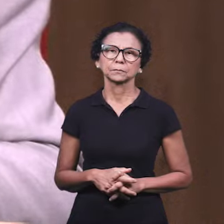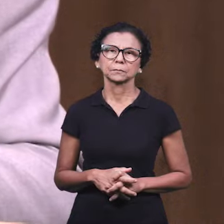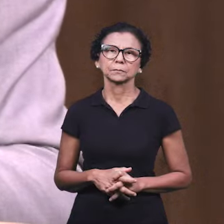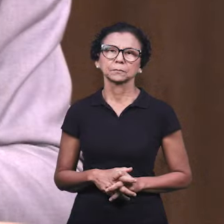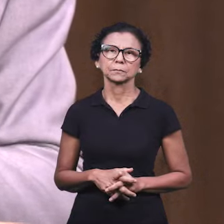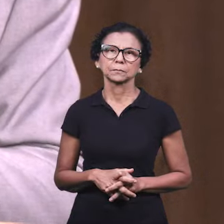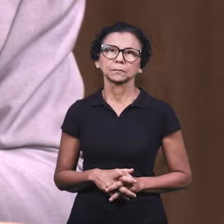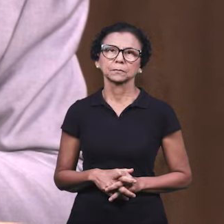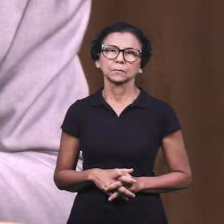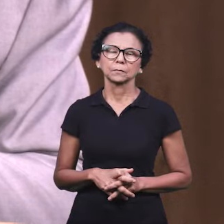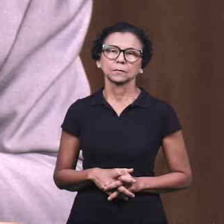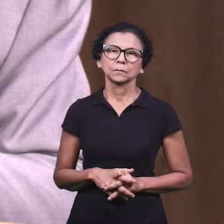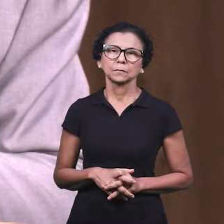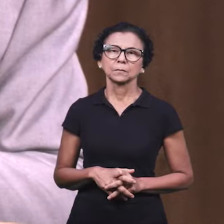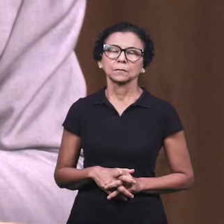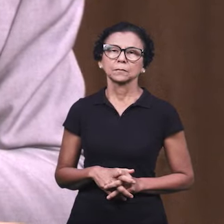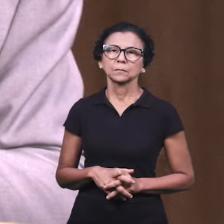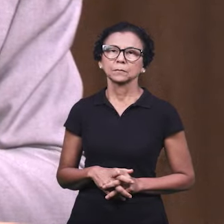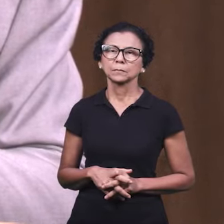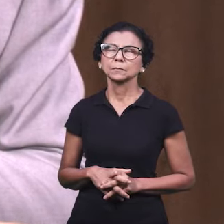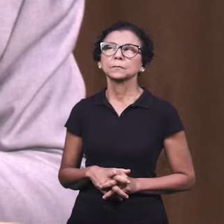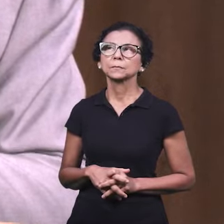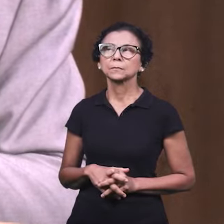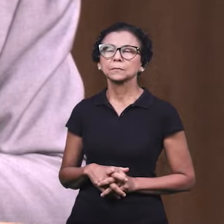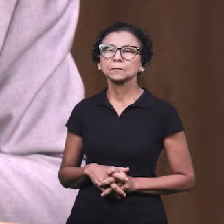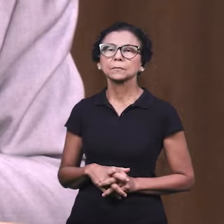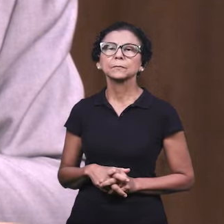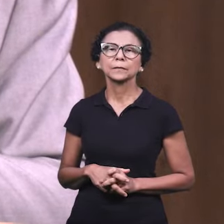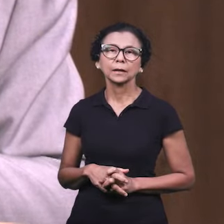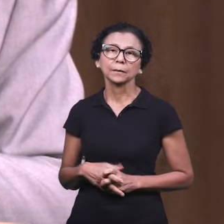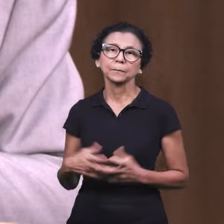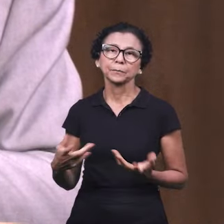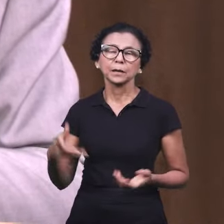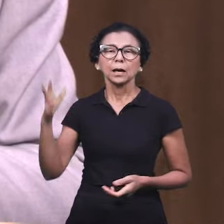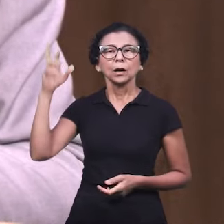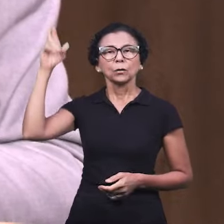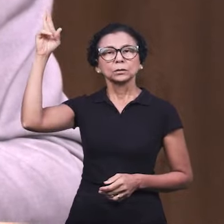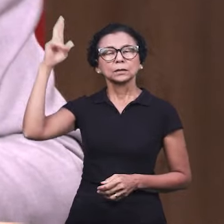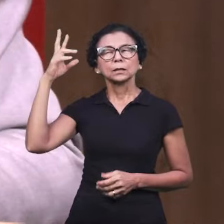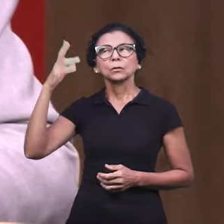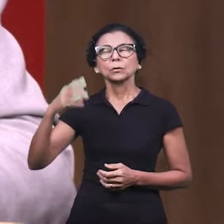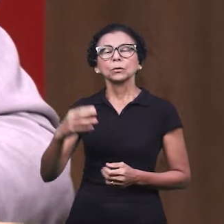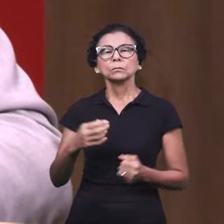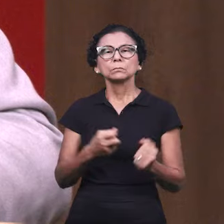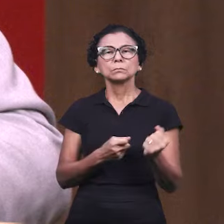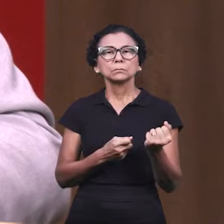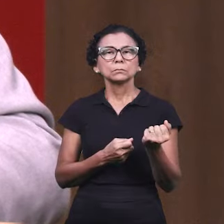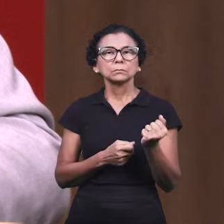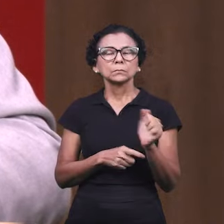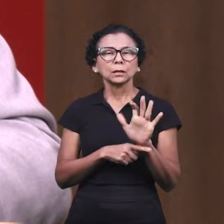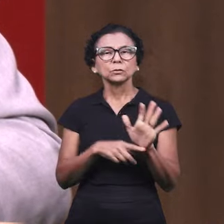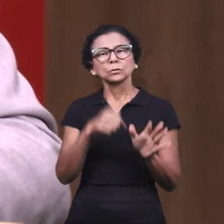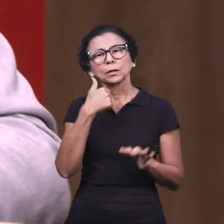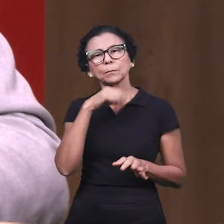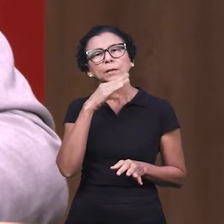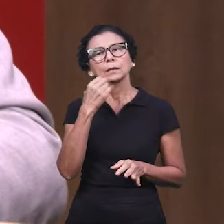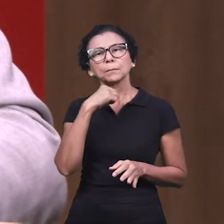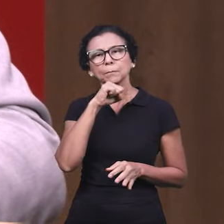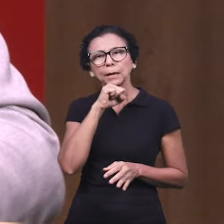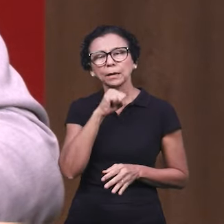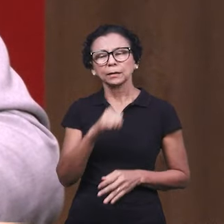pelo seu espírito a compreender os nossos filhos Porque nós já passamos por aquilo então isso é parte do contexto do relacionamento